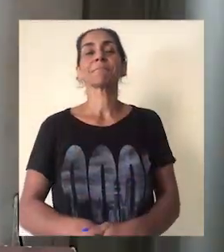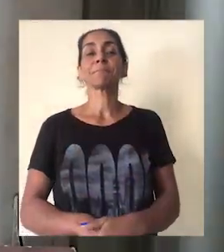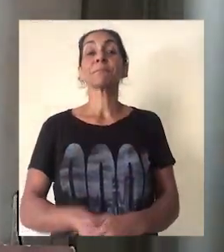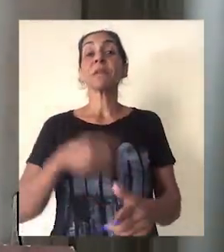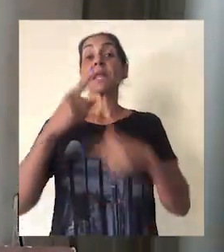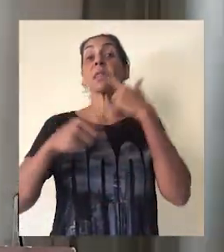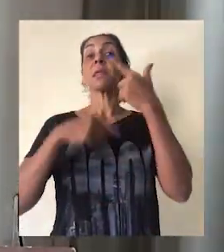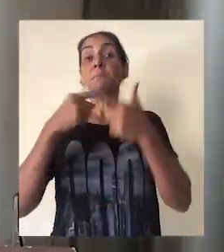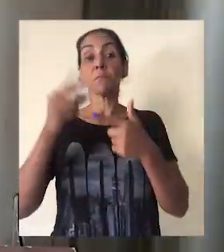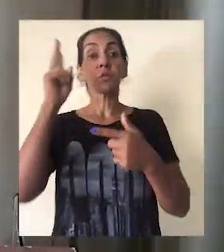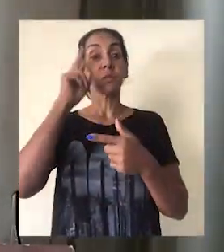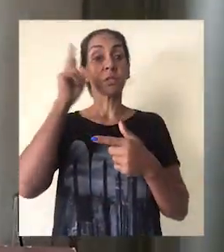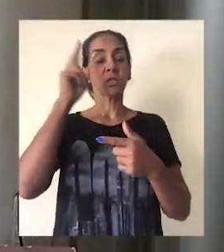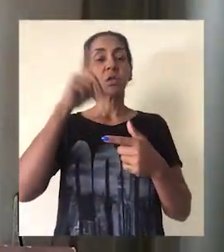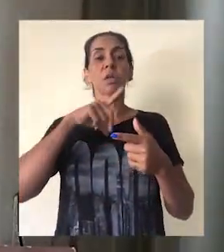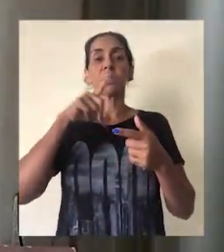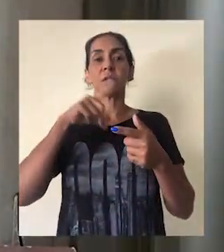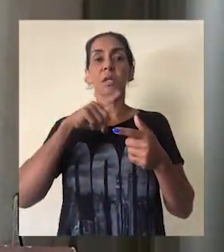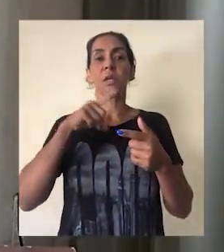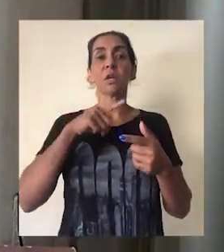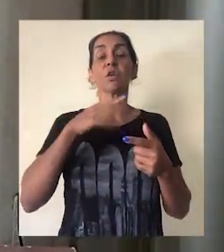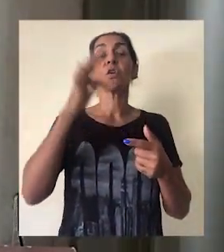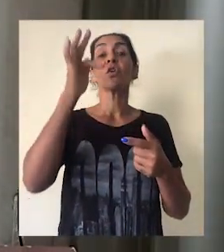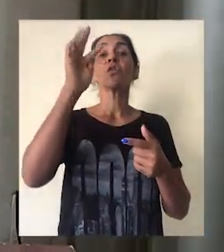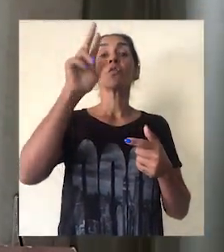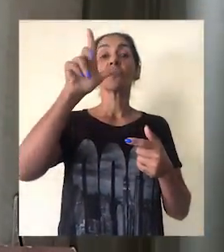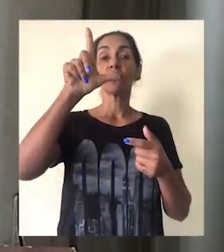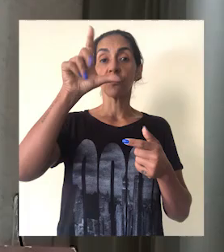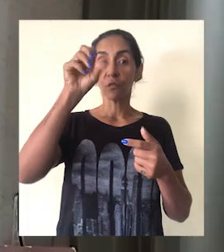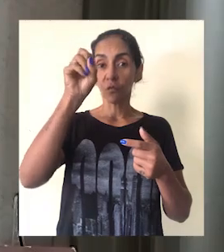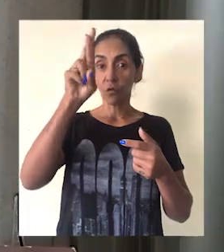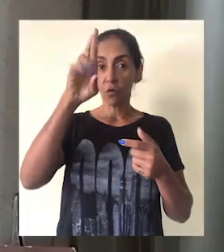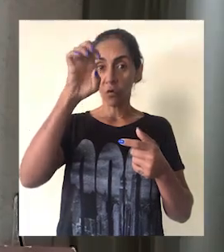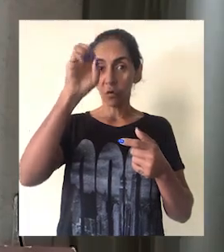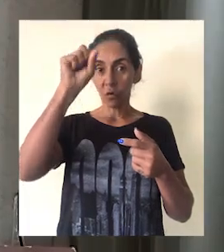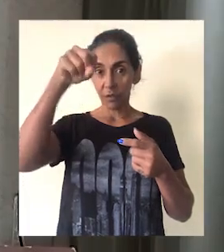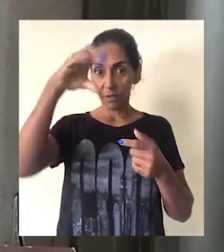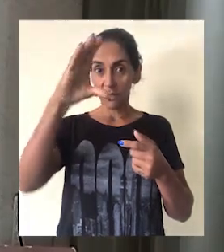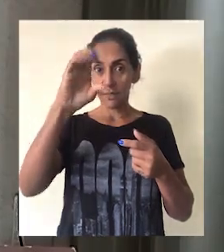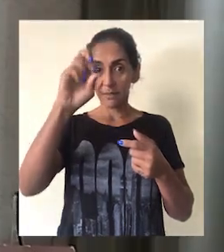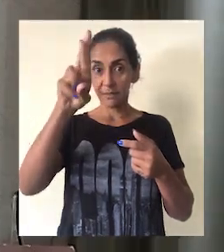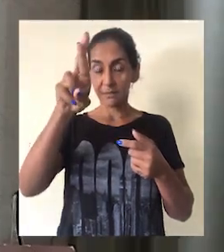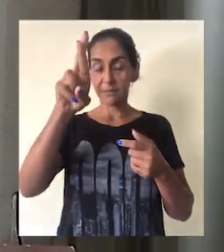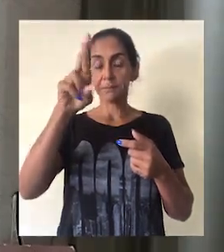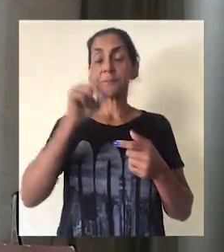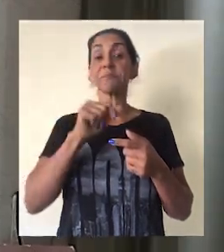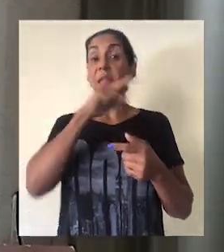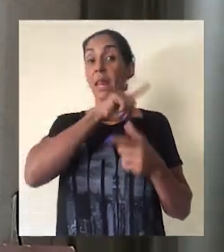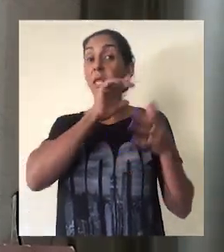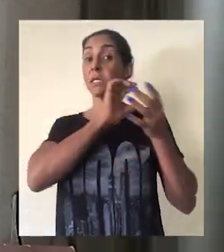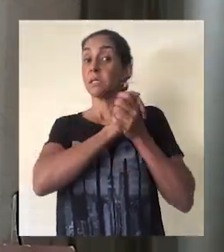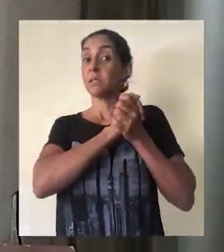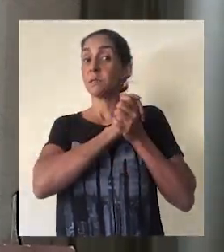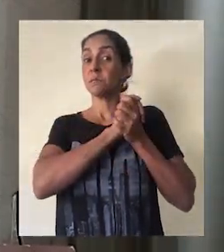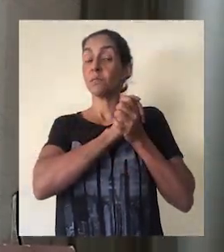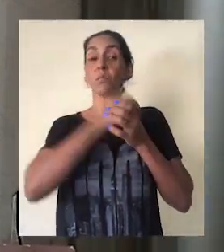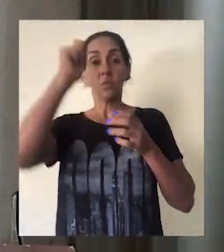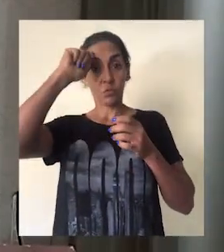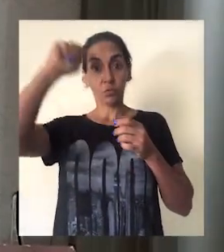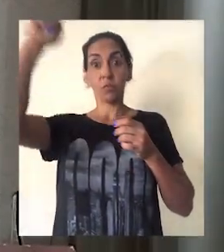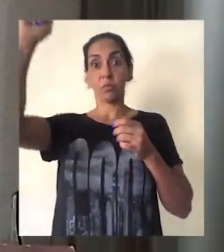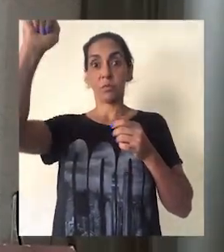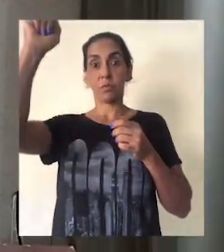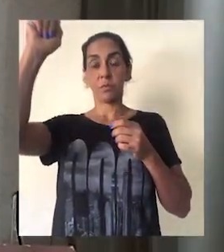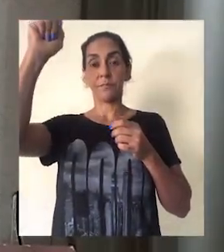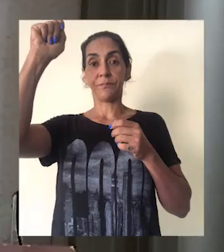vamos ter aqui um prefácio de Florence Bell Comstocker, que era a esposa de Bram Stoker, onde ela vai explicar sobre um capítulo